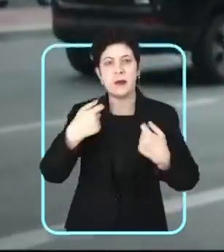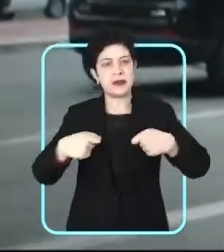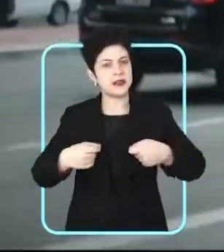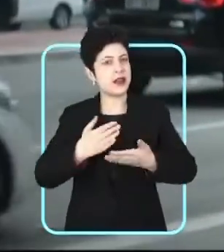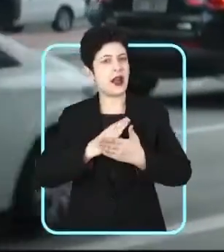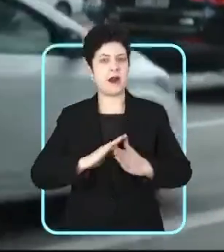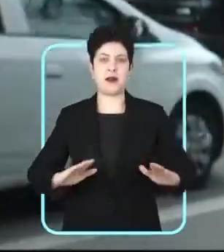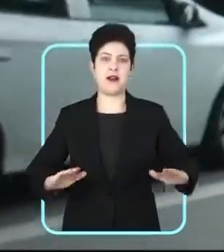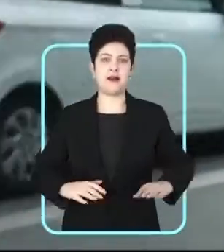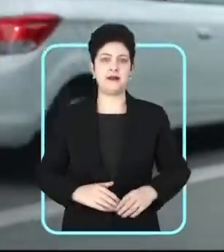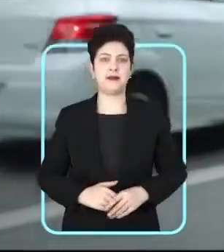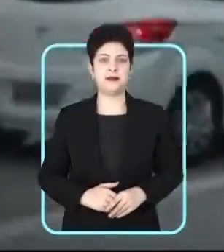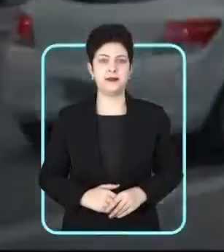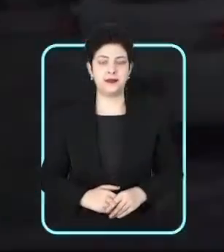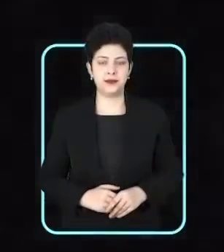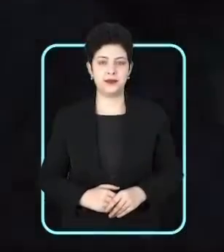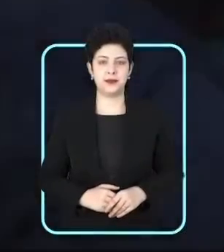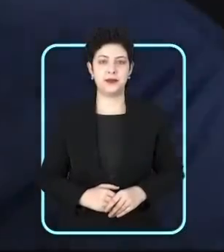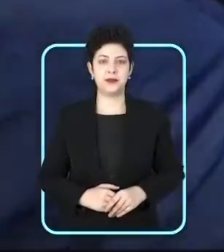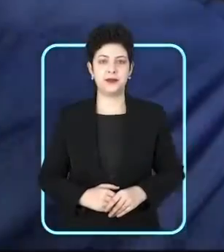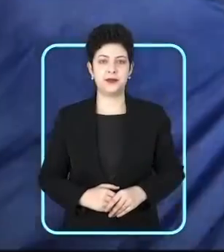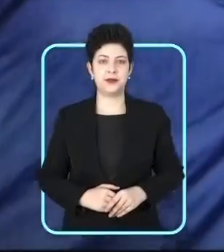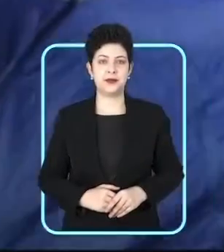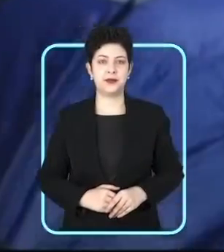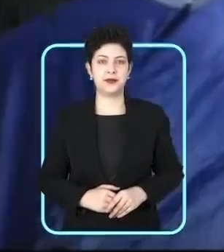por todas, isso tem que acabar.